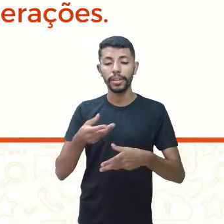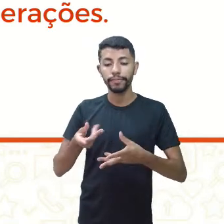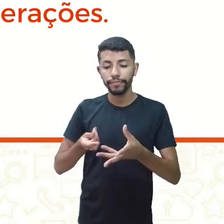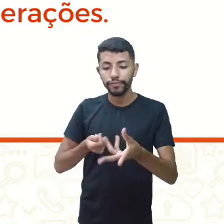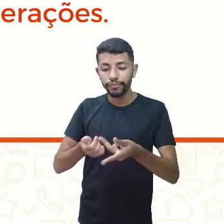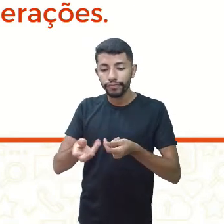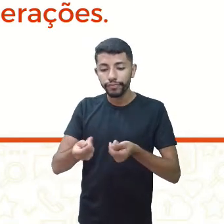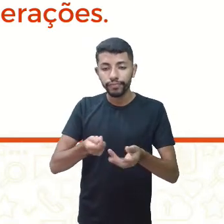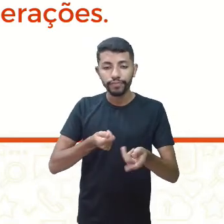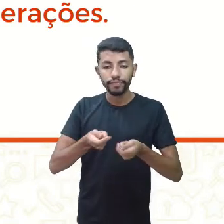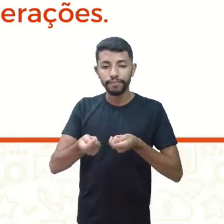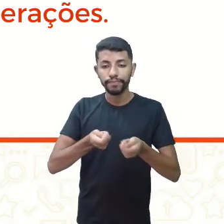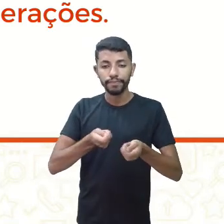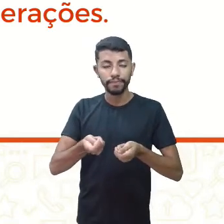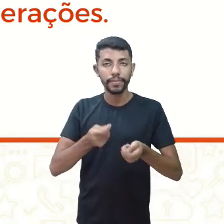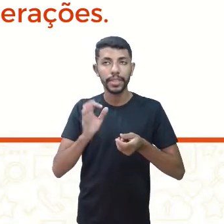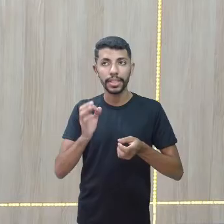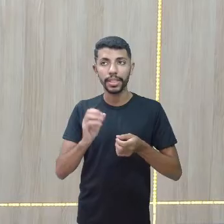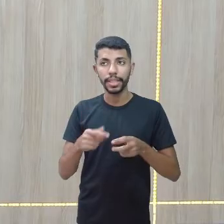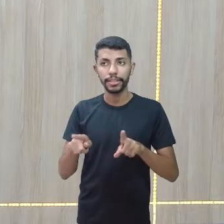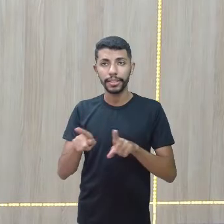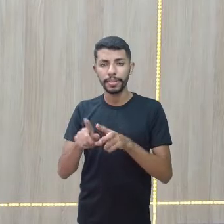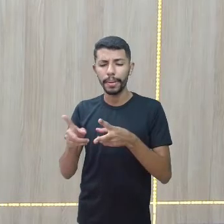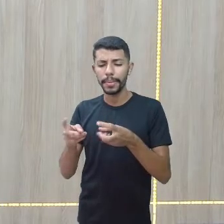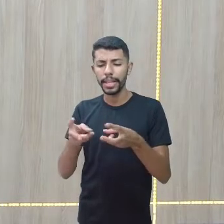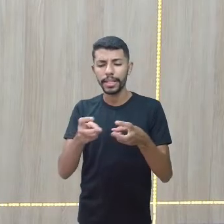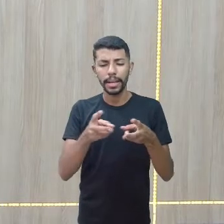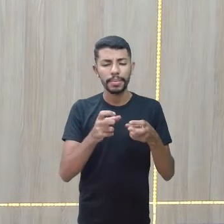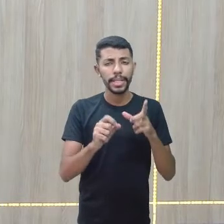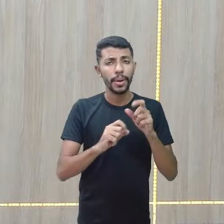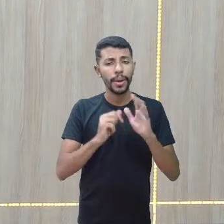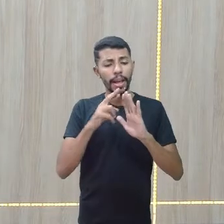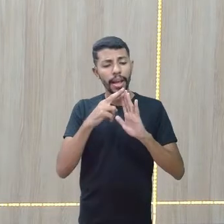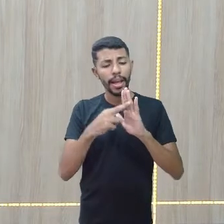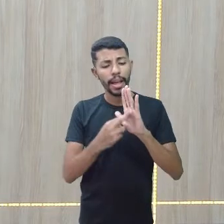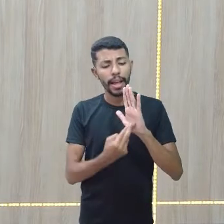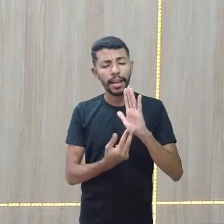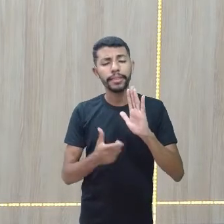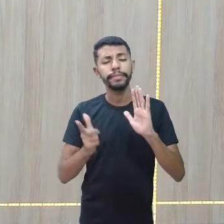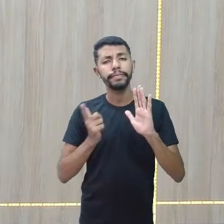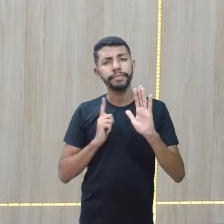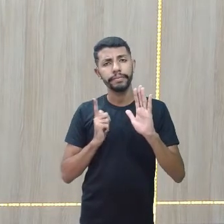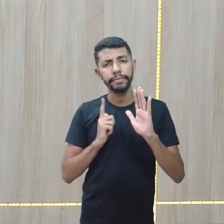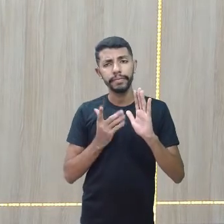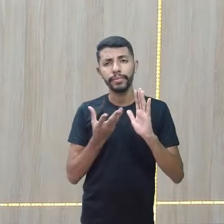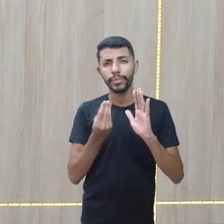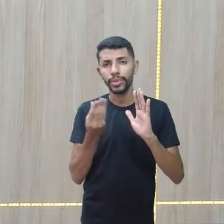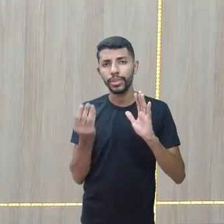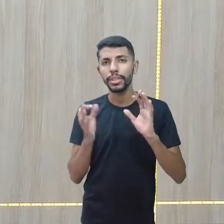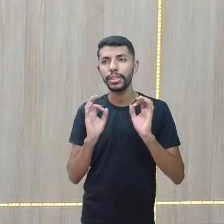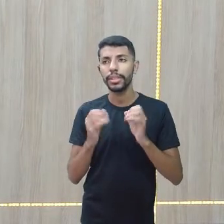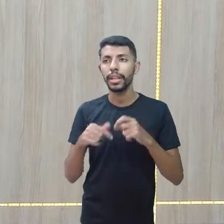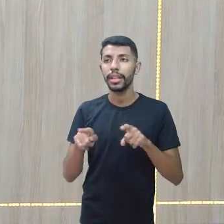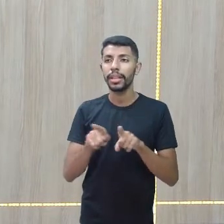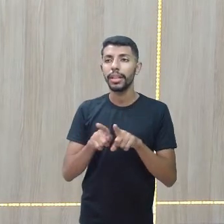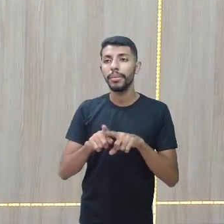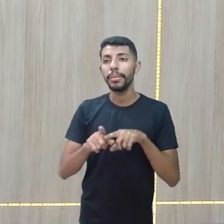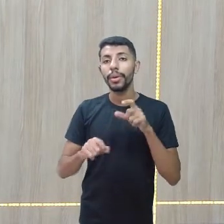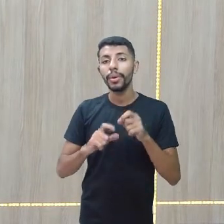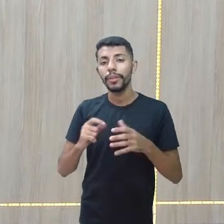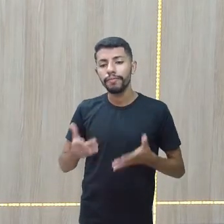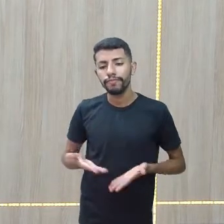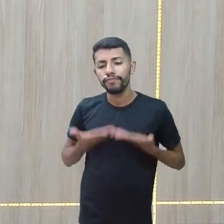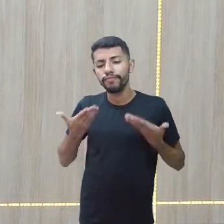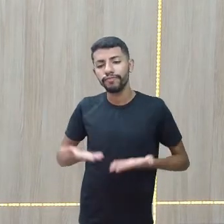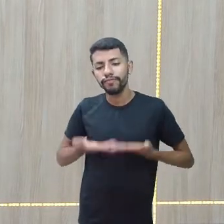manuseio, além da percepção de muitas regras, de muitas normas, de muitos estímulos, porque